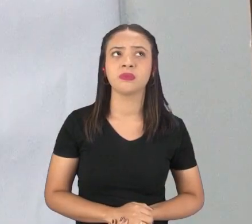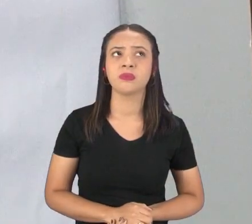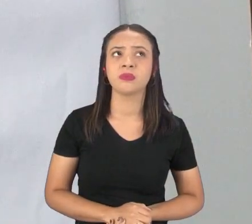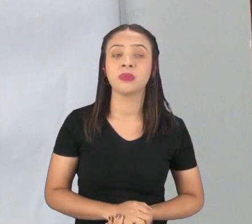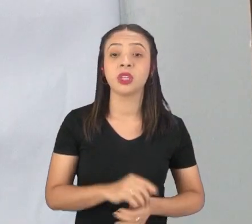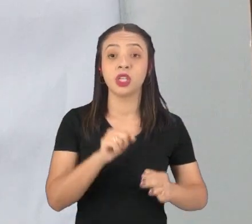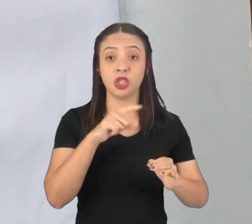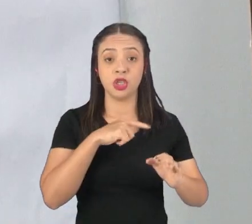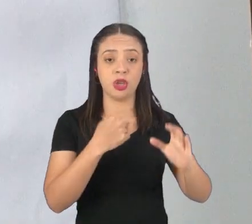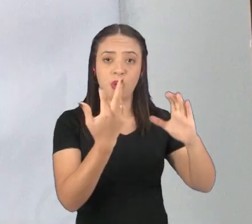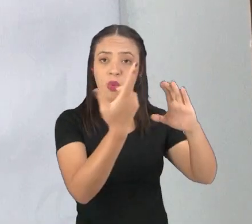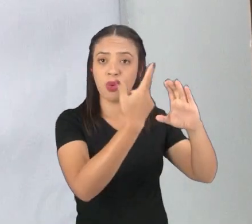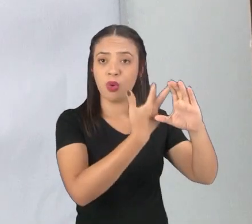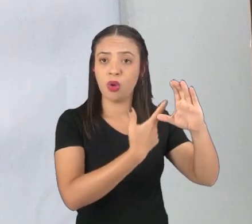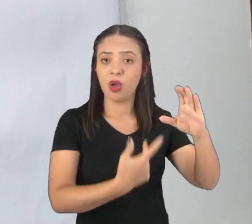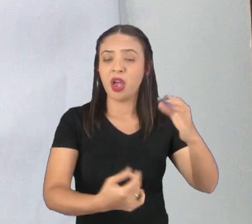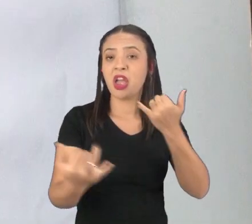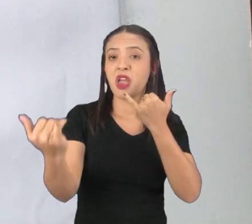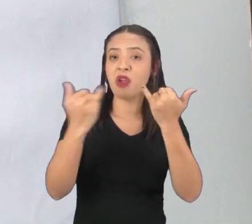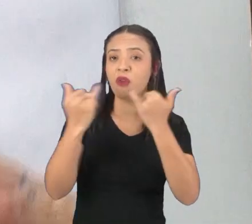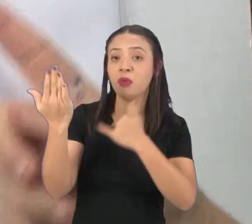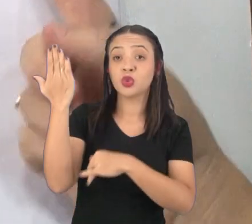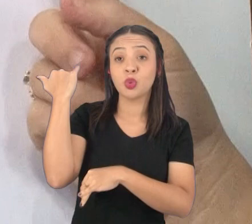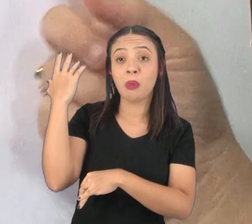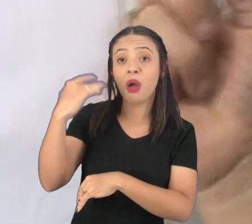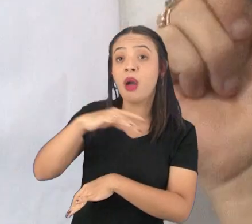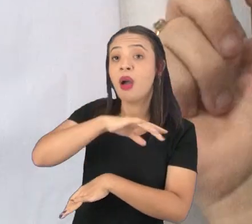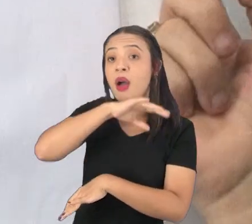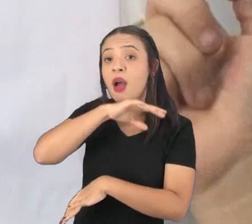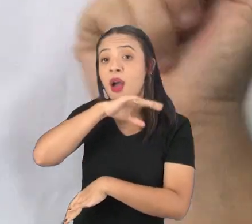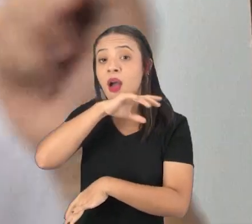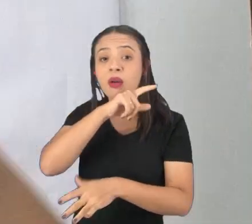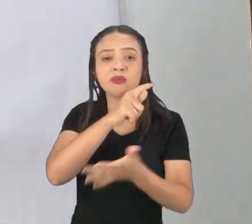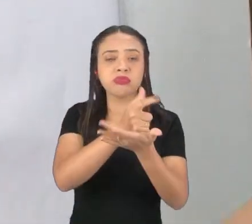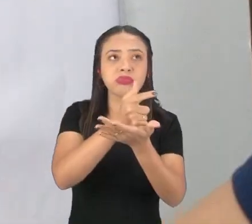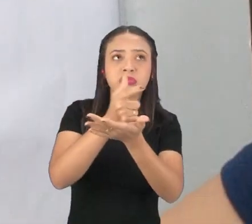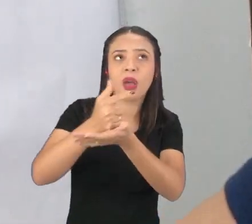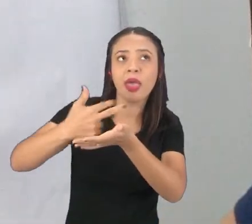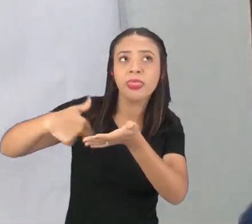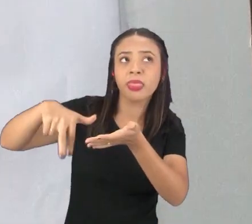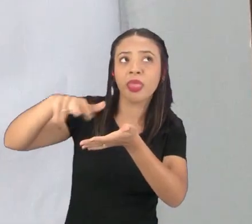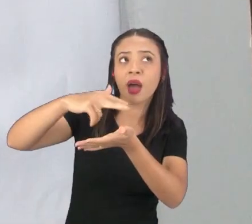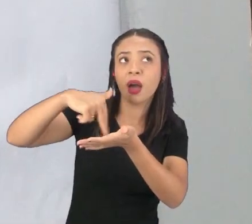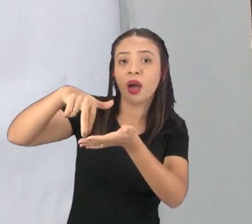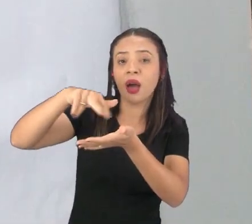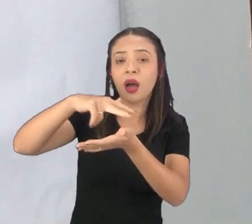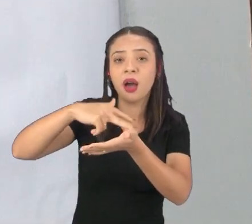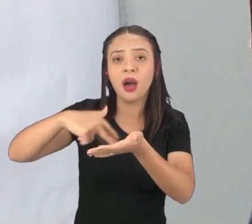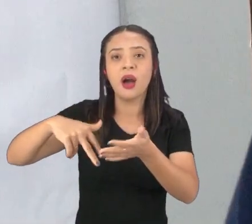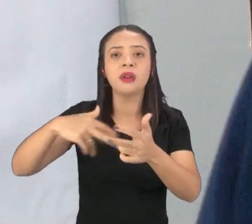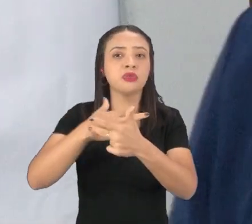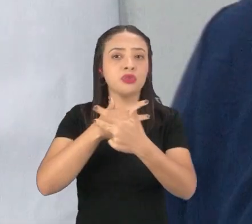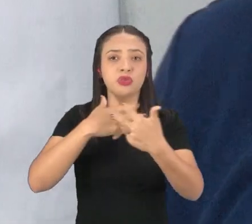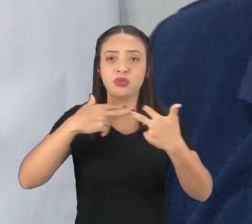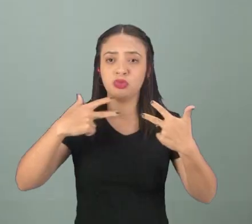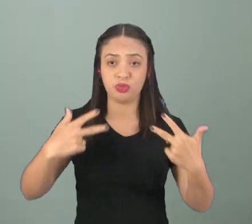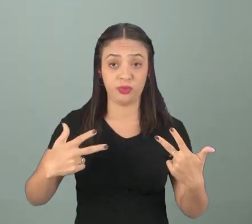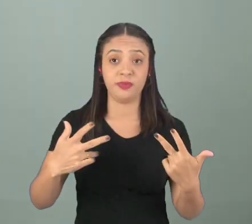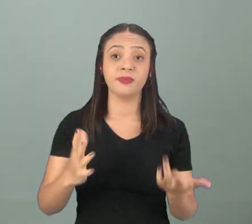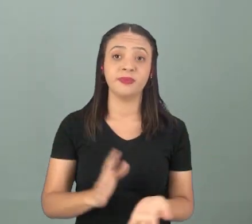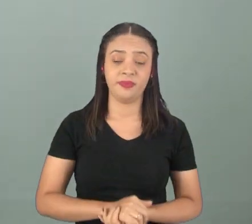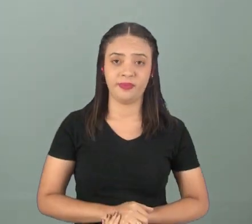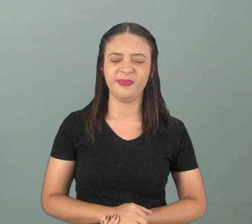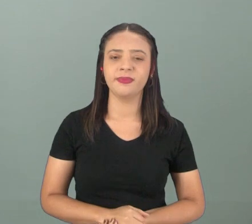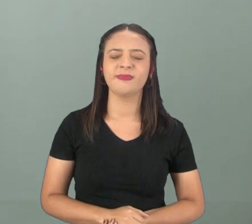Ele deixava relatos do mundo antigo, animais, caçadas, danças, misteriosos rituais, etc. Esses